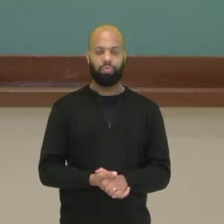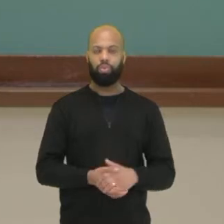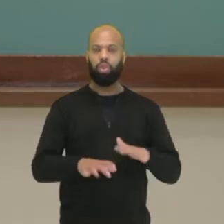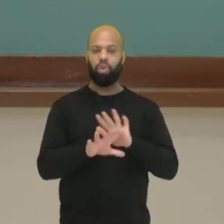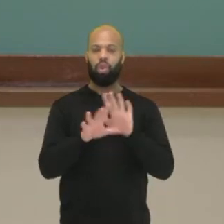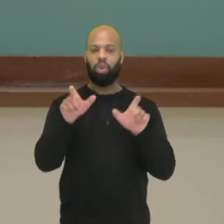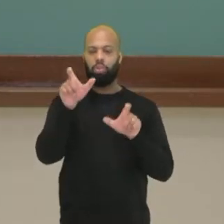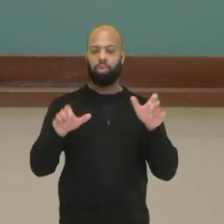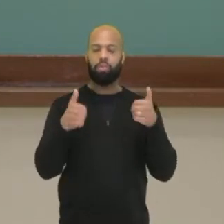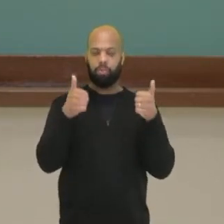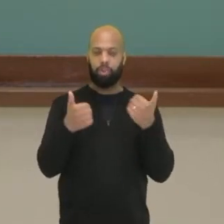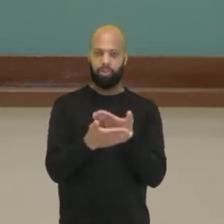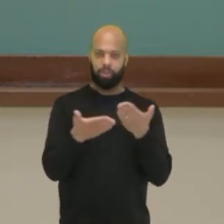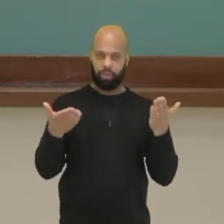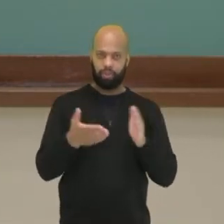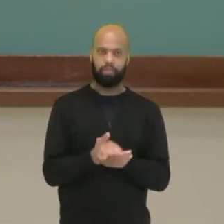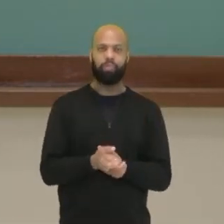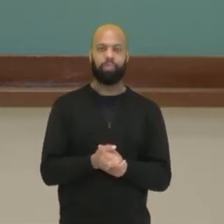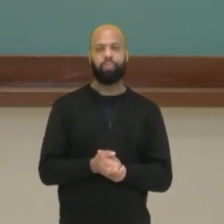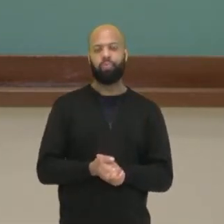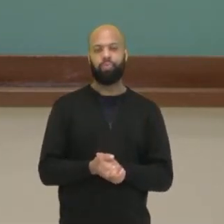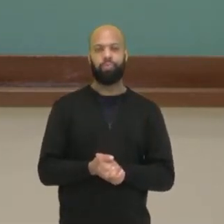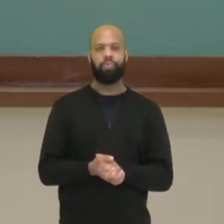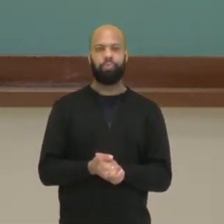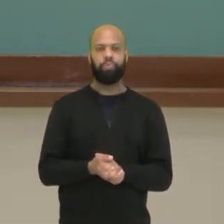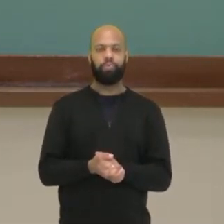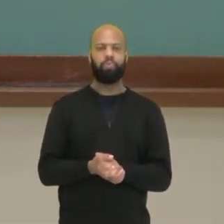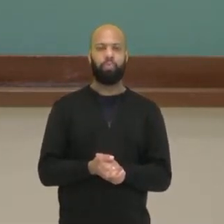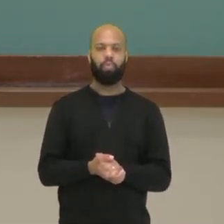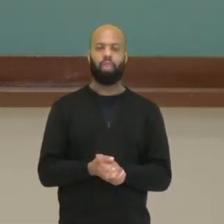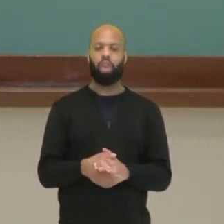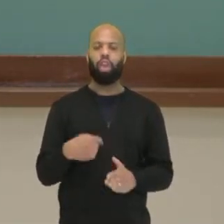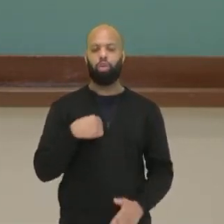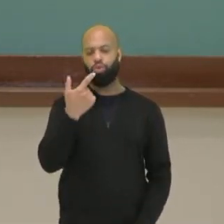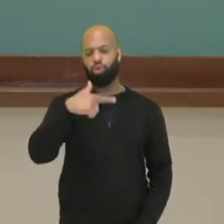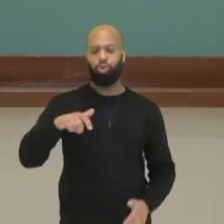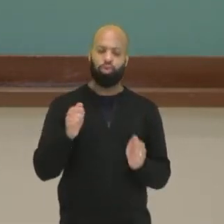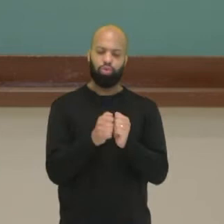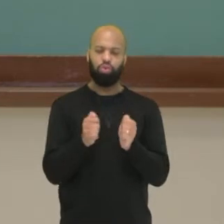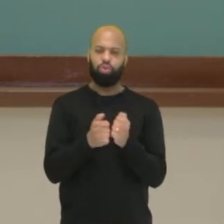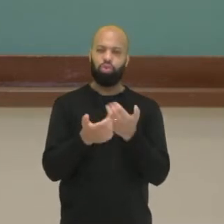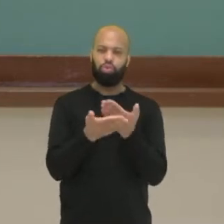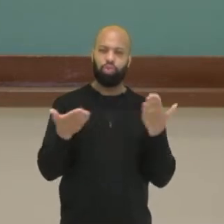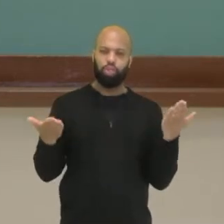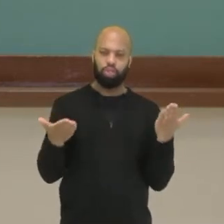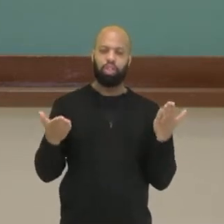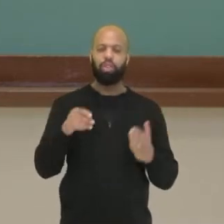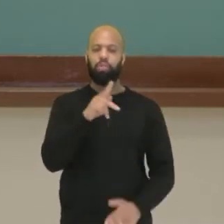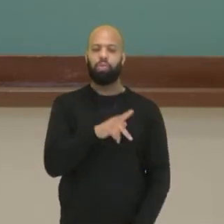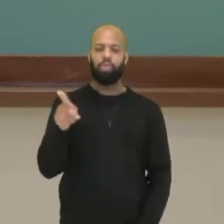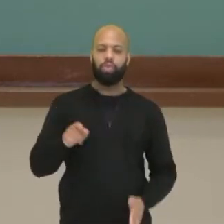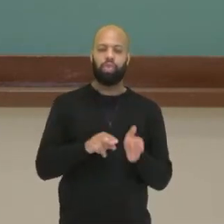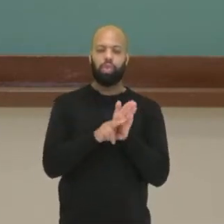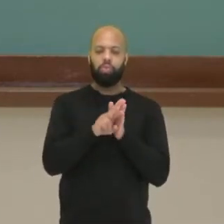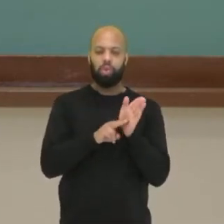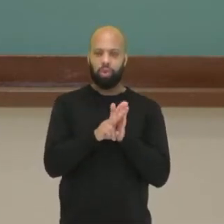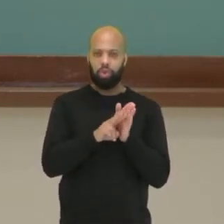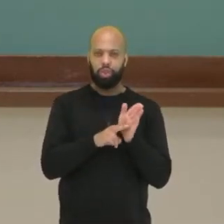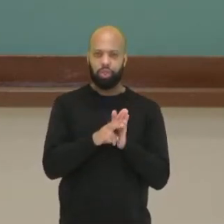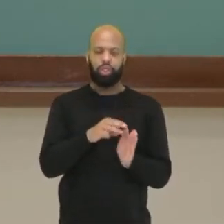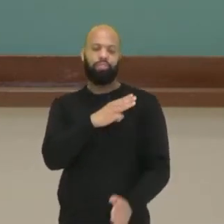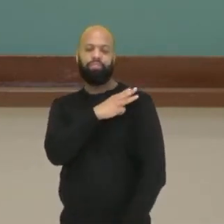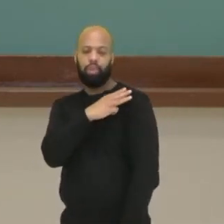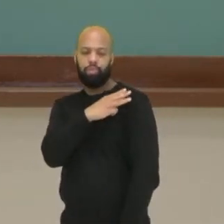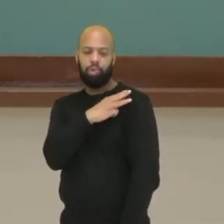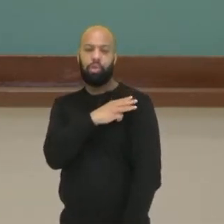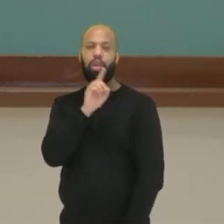Olá pessoal, tudo beleza? Professor Luciano mais uma vez com vocês. Biologia, terceira série de ensino médio, assuntos